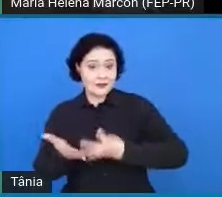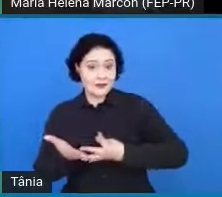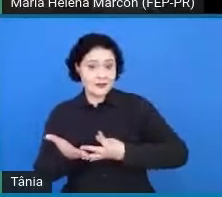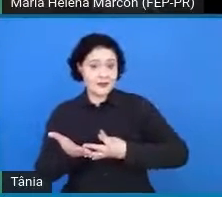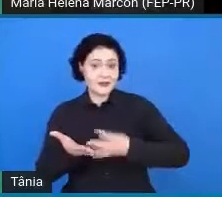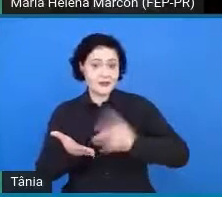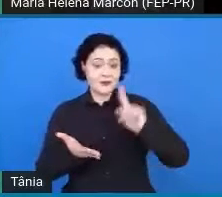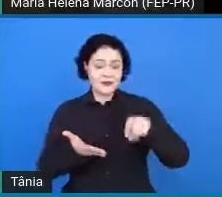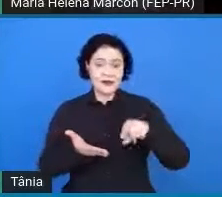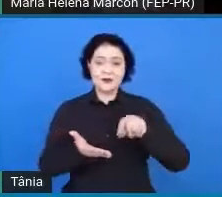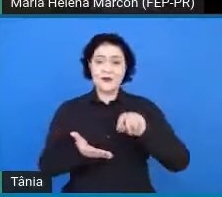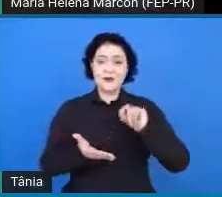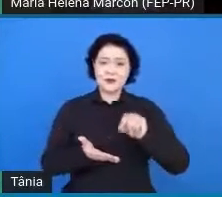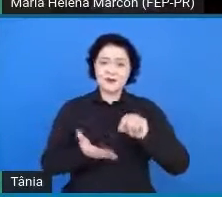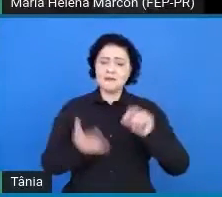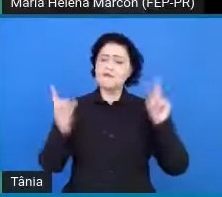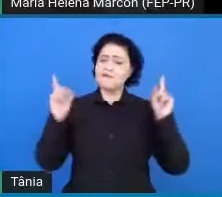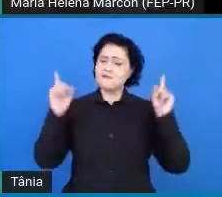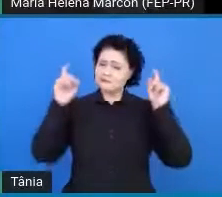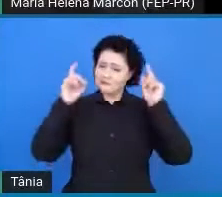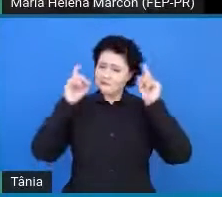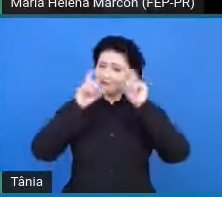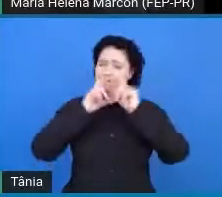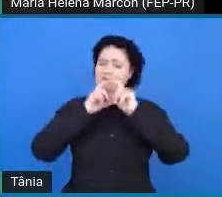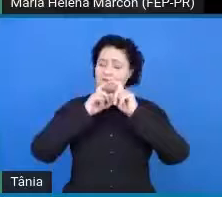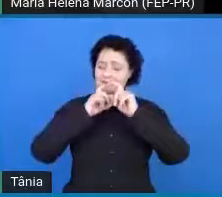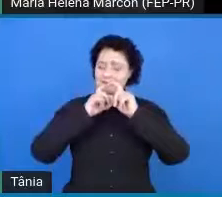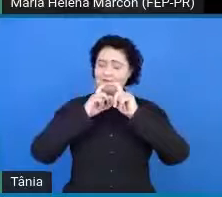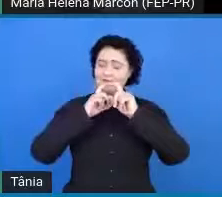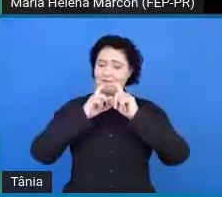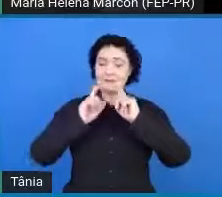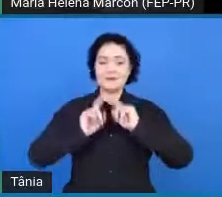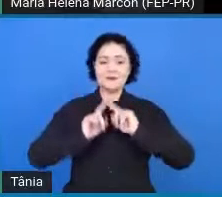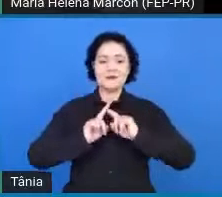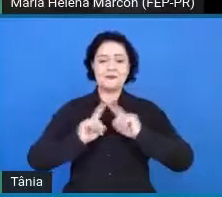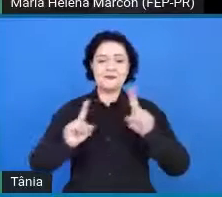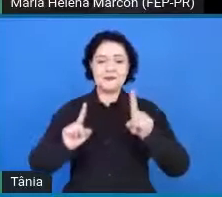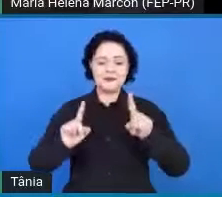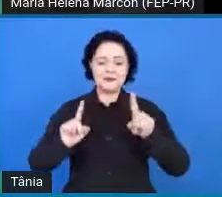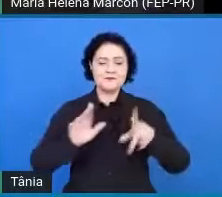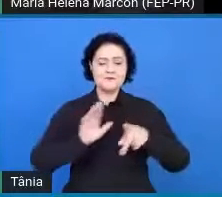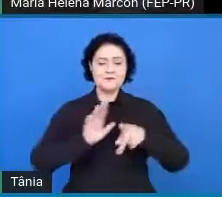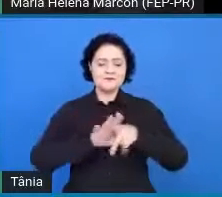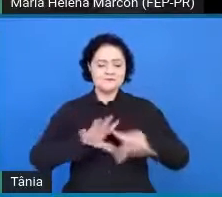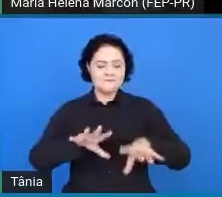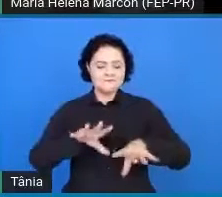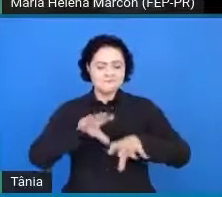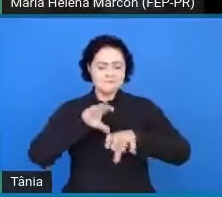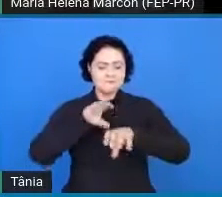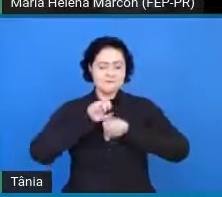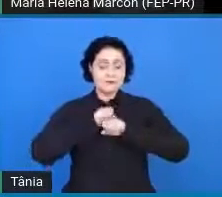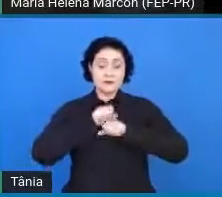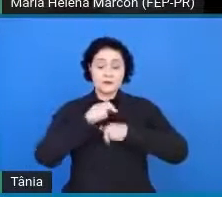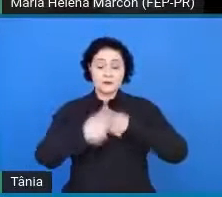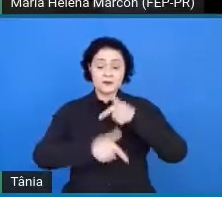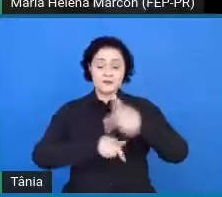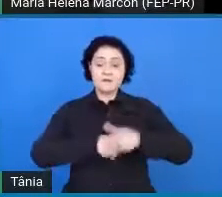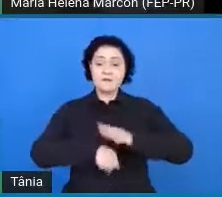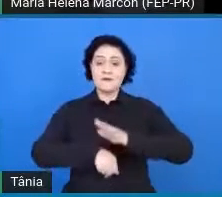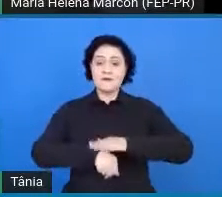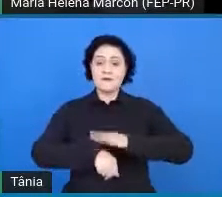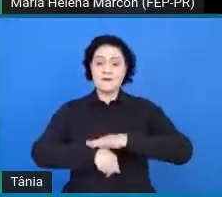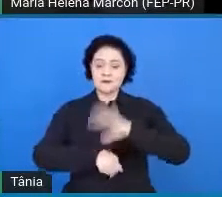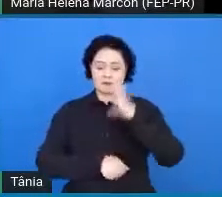tarefa bastante complexa pode se dizer mas quando nos incorporamos a esse trabalho do Momento Espírita